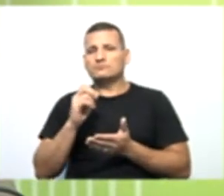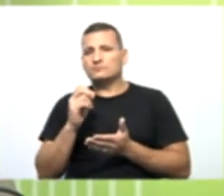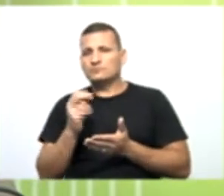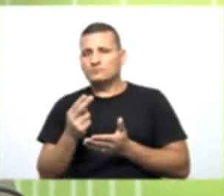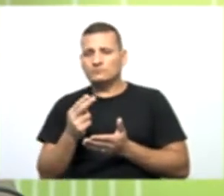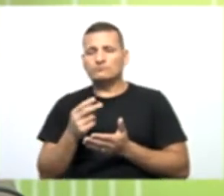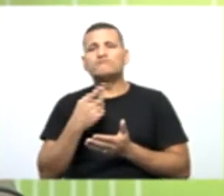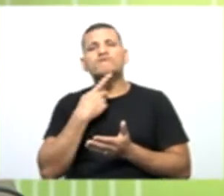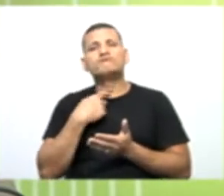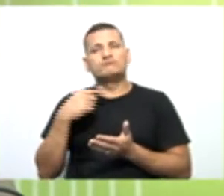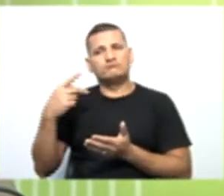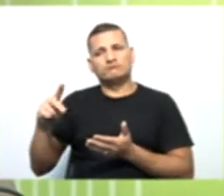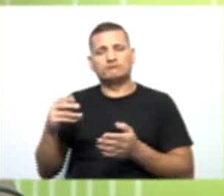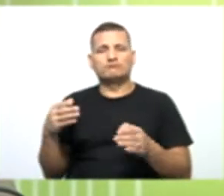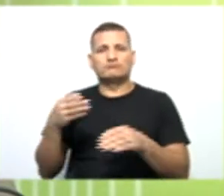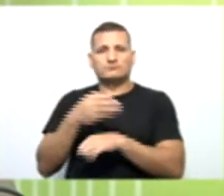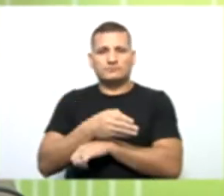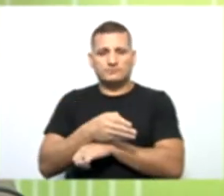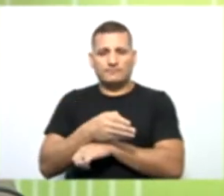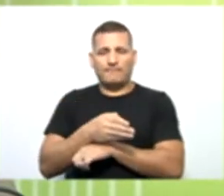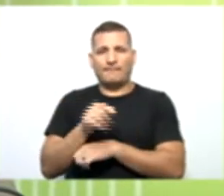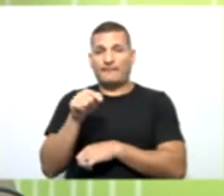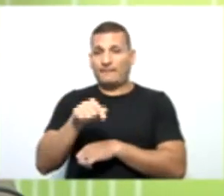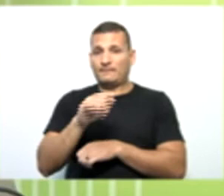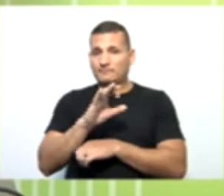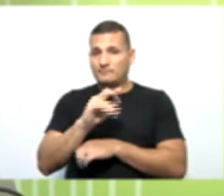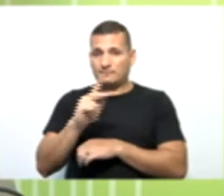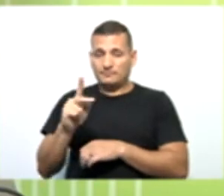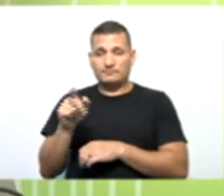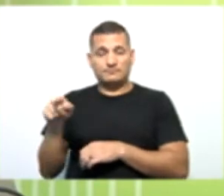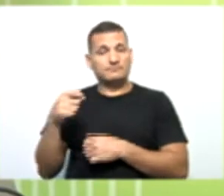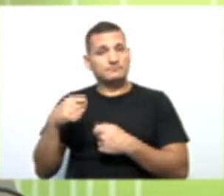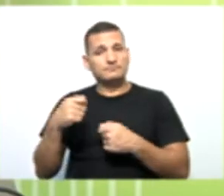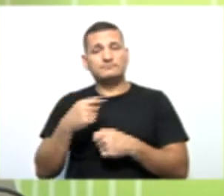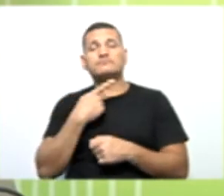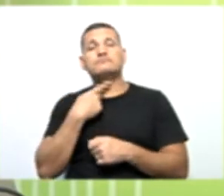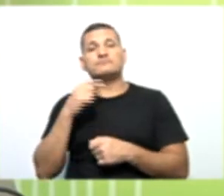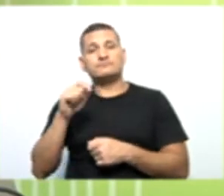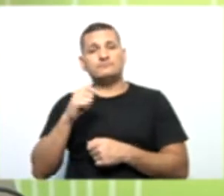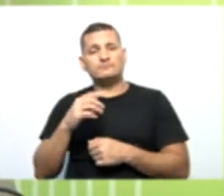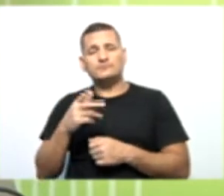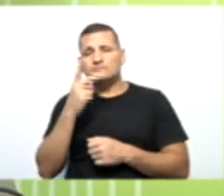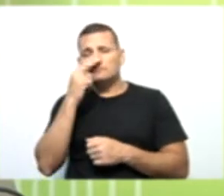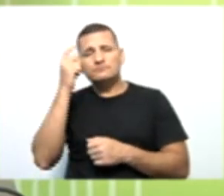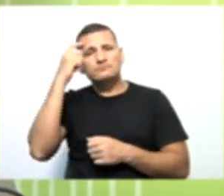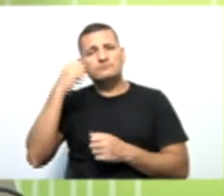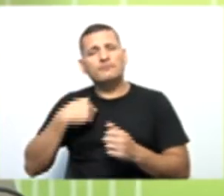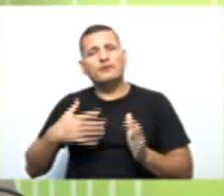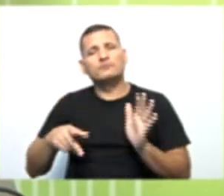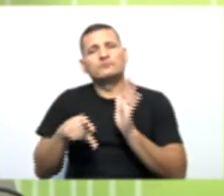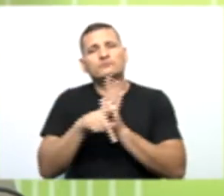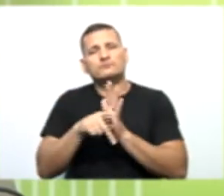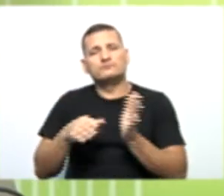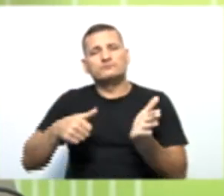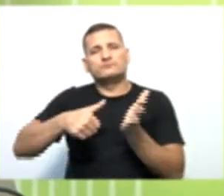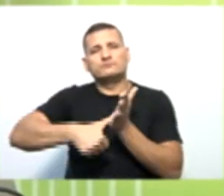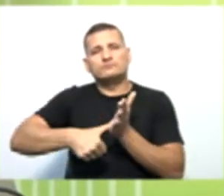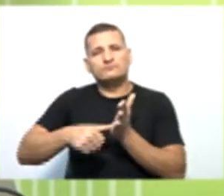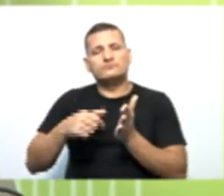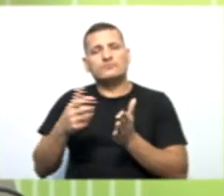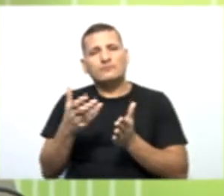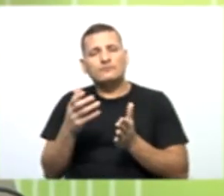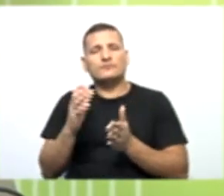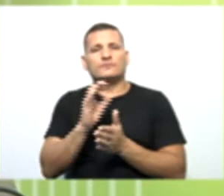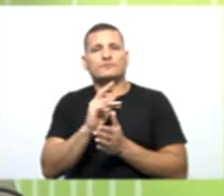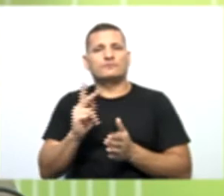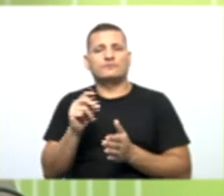pela vontade de participar dessa cooperativa, deve se posicionar como aquele dono do negócio, aquele que quer que o negócio, que a